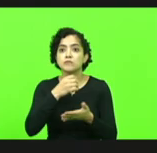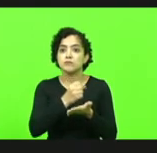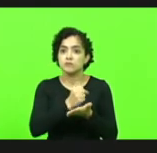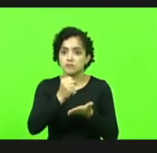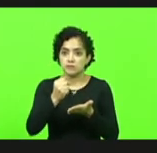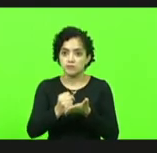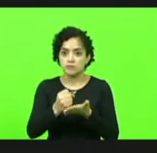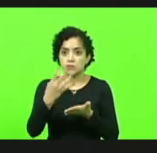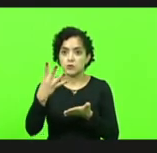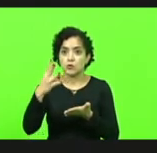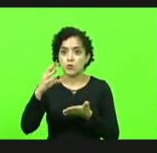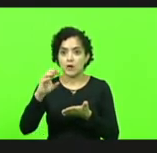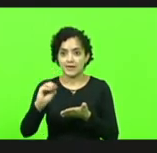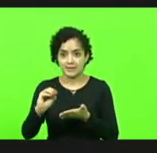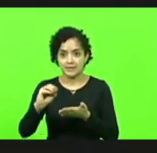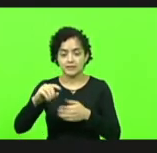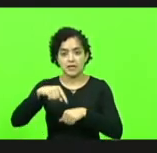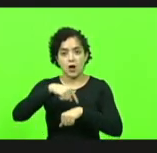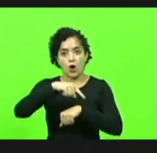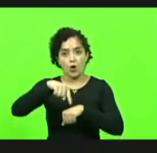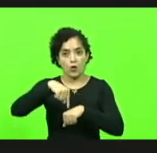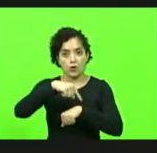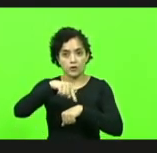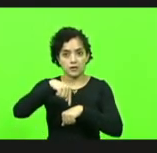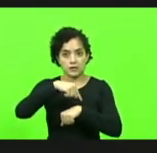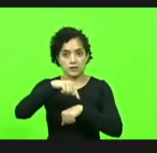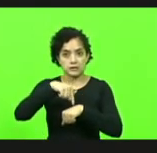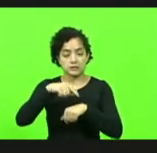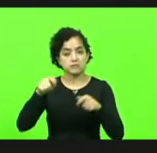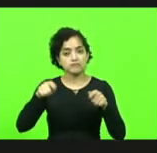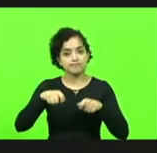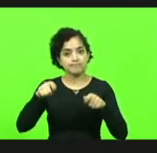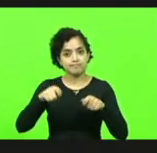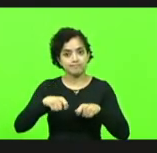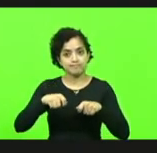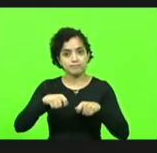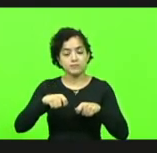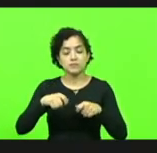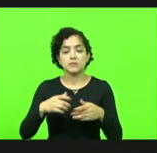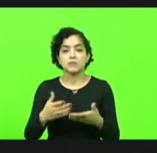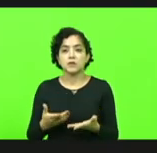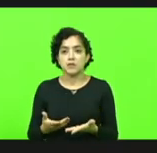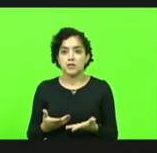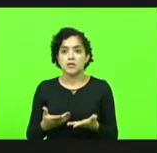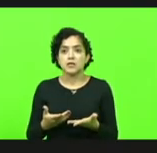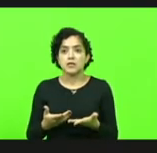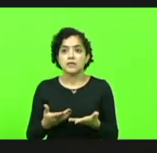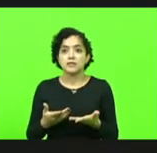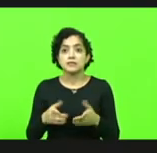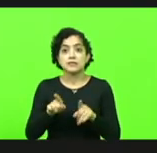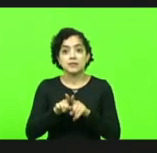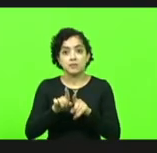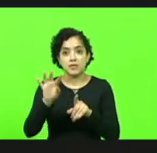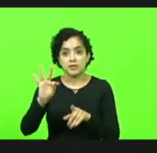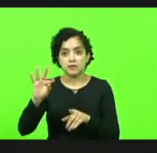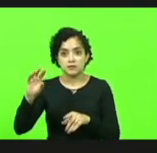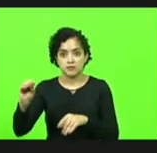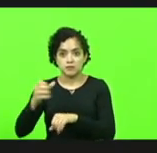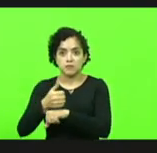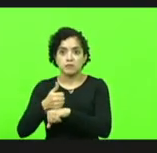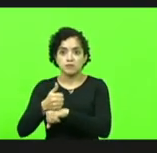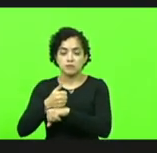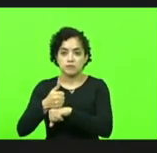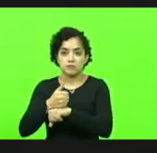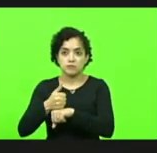40 horas, porque assim permite o seu conselho. Os profissionais de terapia ocupacional, nós